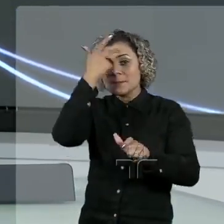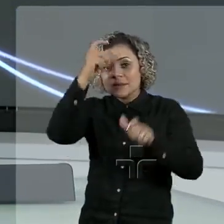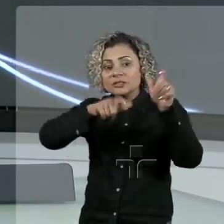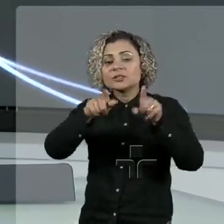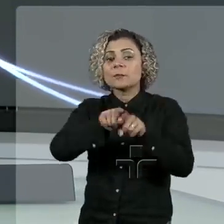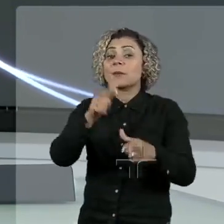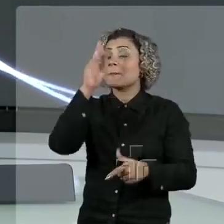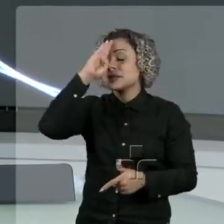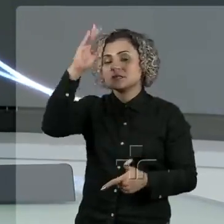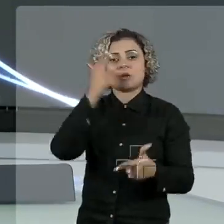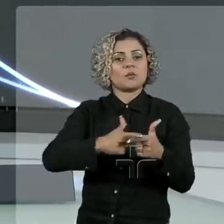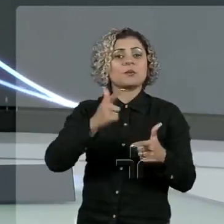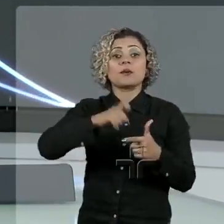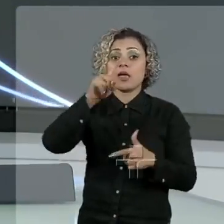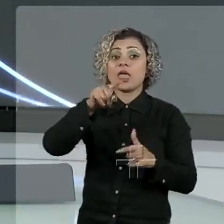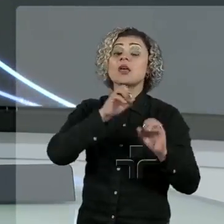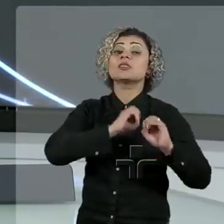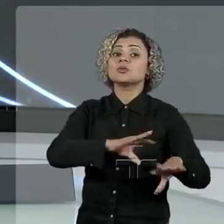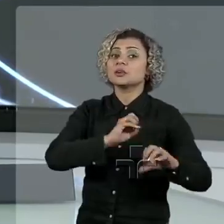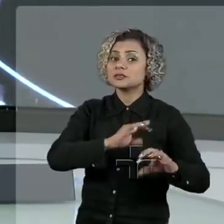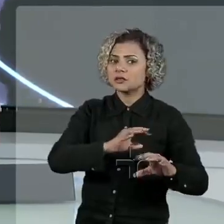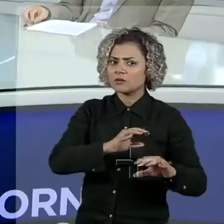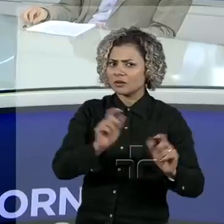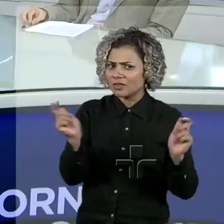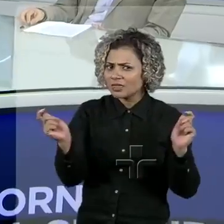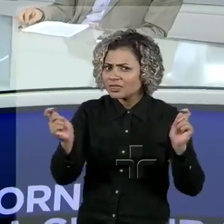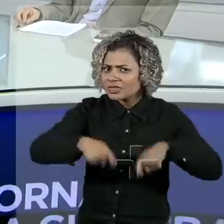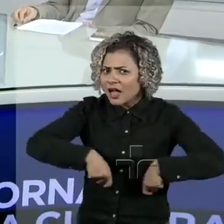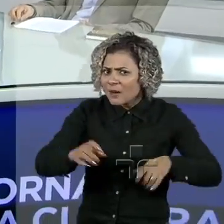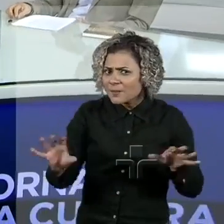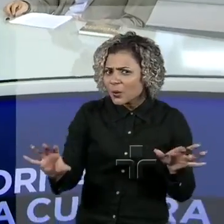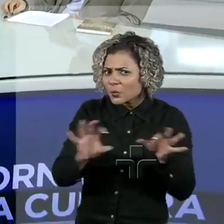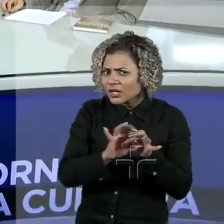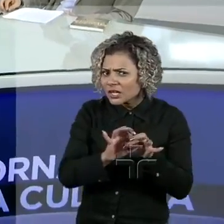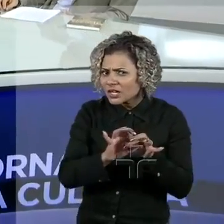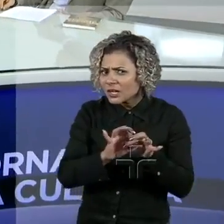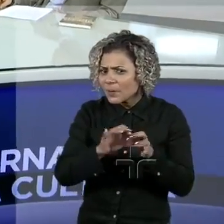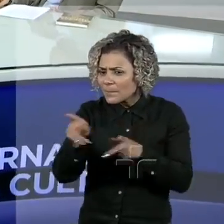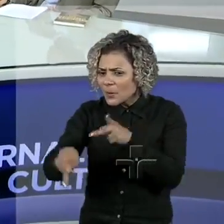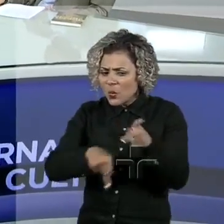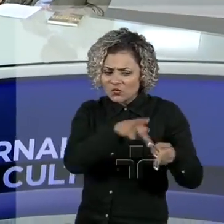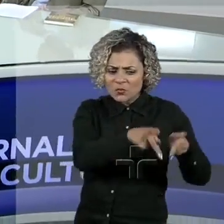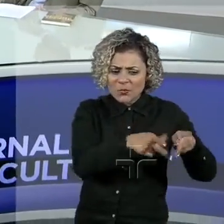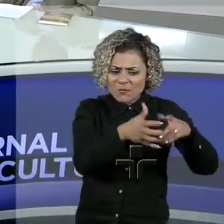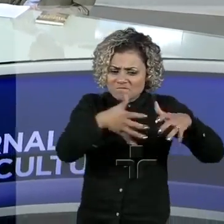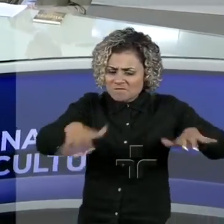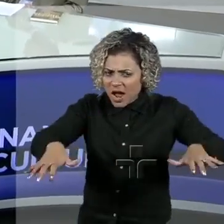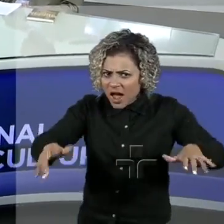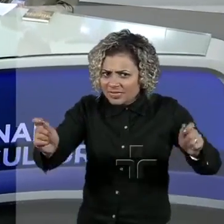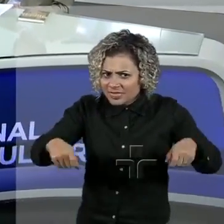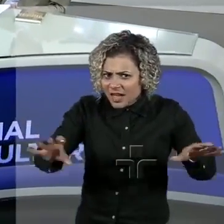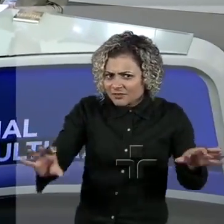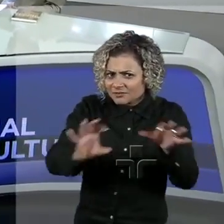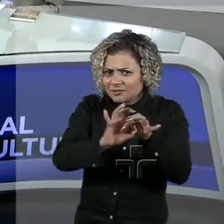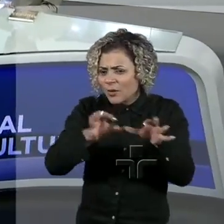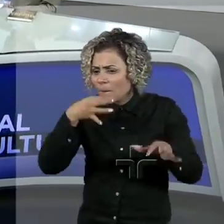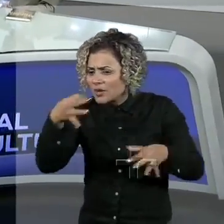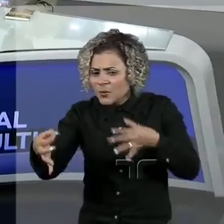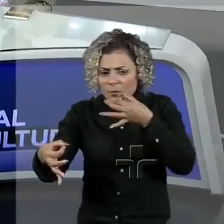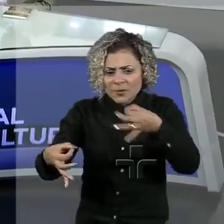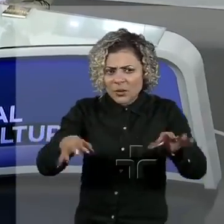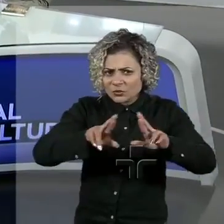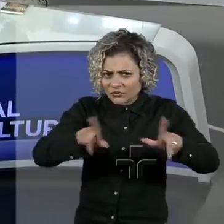maiores problemas, que é a questão da educação, seria capaz de unificar pensamentos opostos a